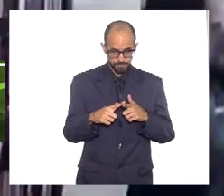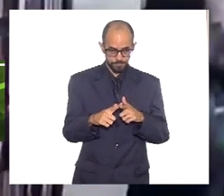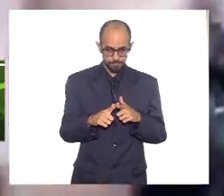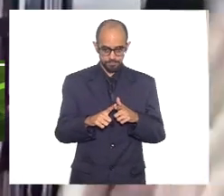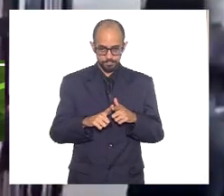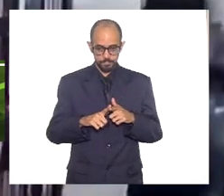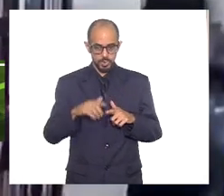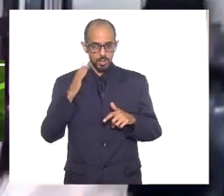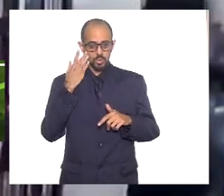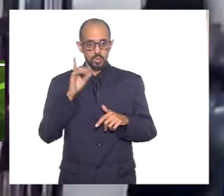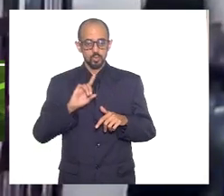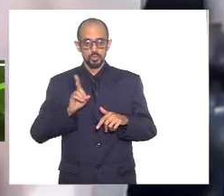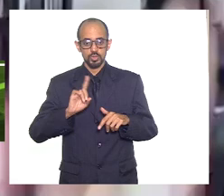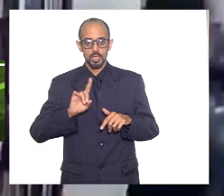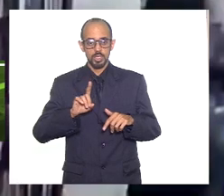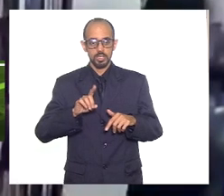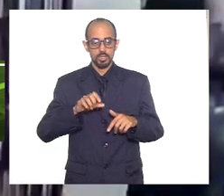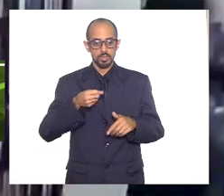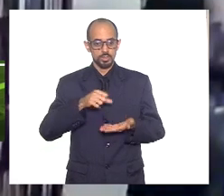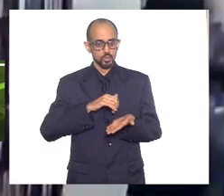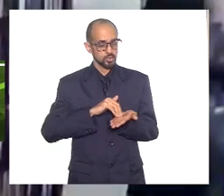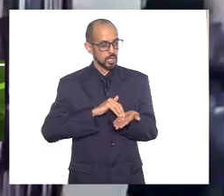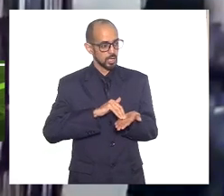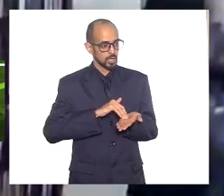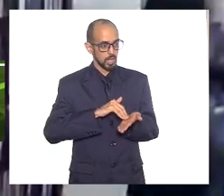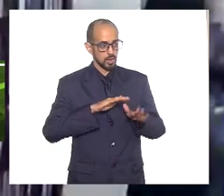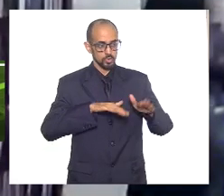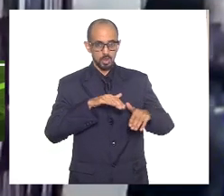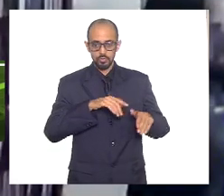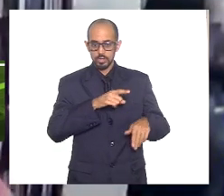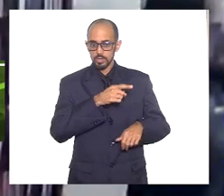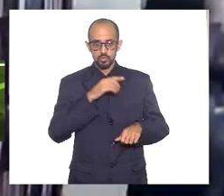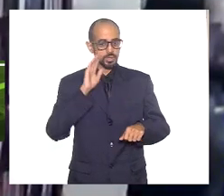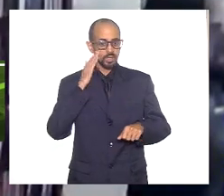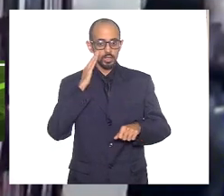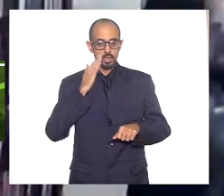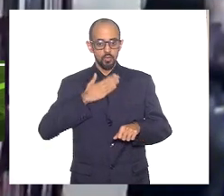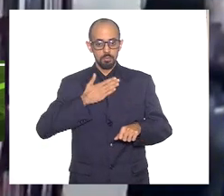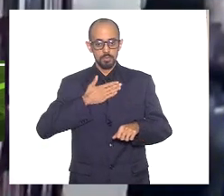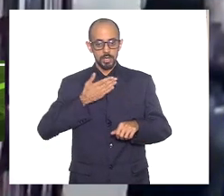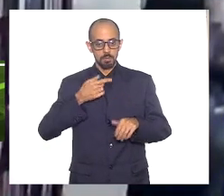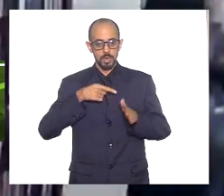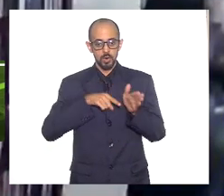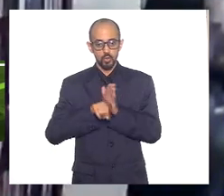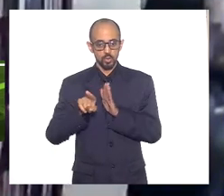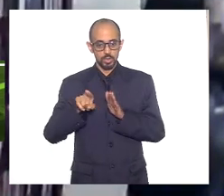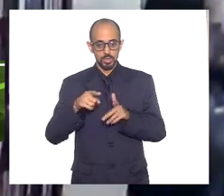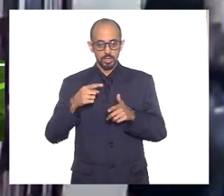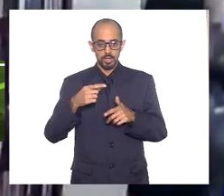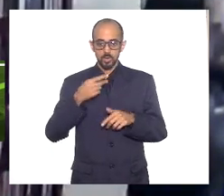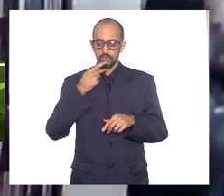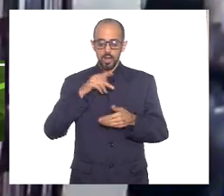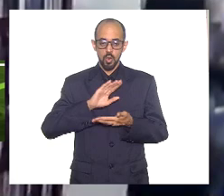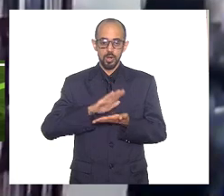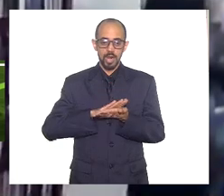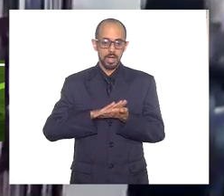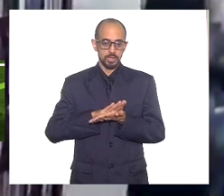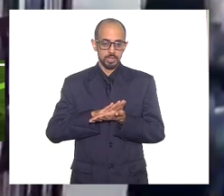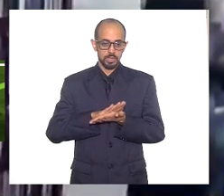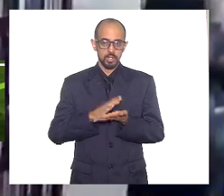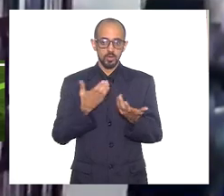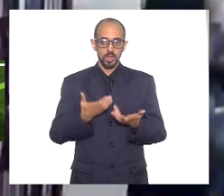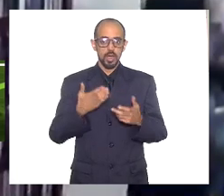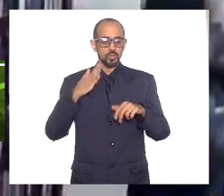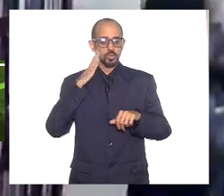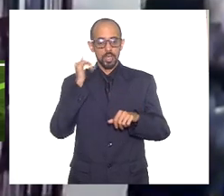não sei se o secretário não entendeu a minha pergunta, porque ele não falou nada. Eu queria saber, por